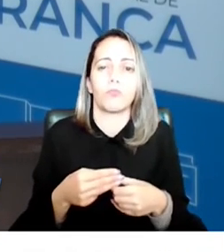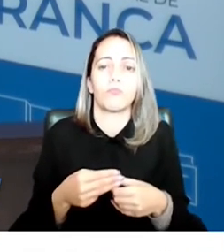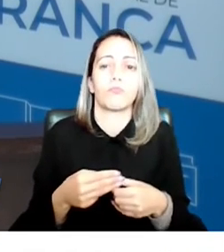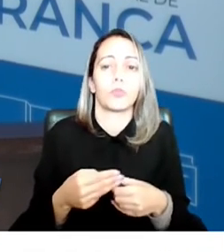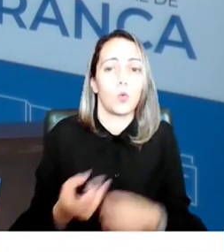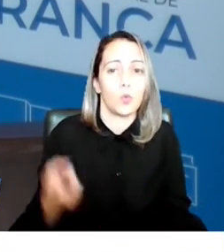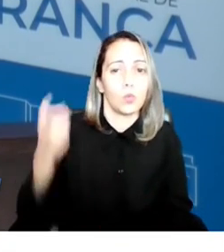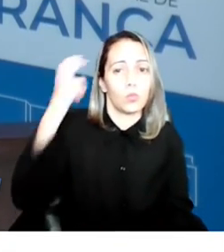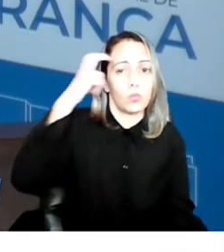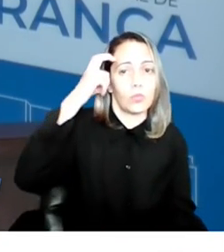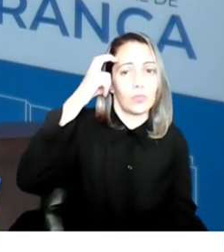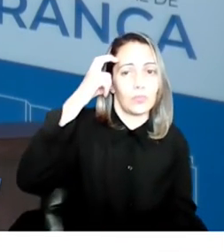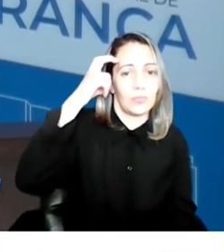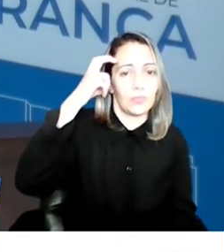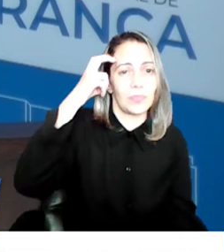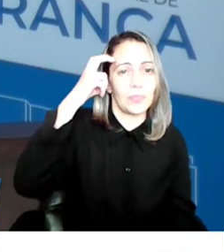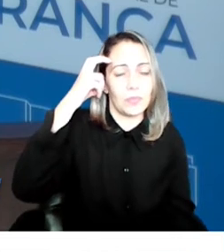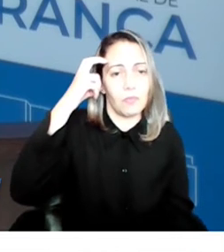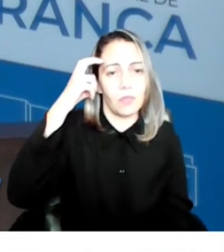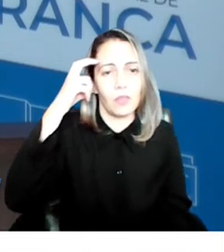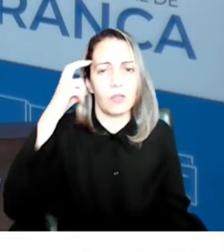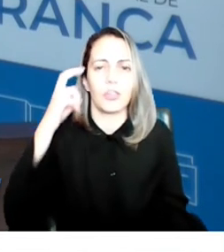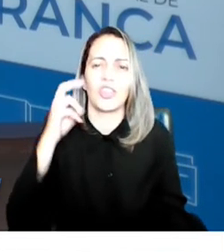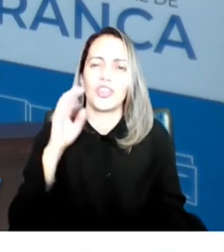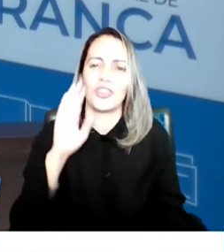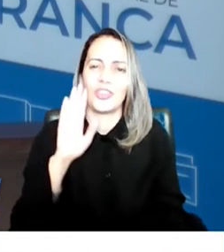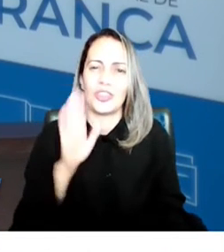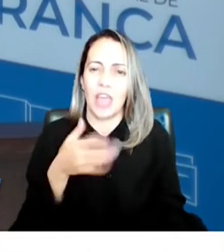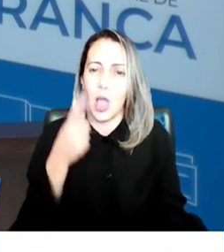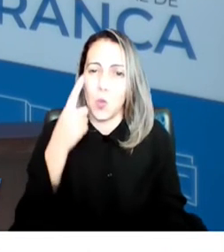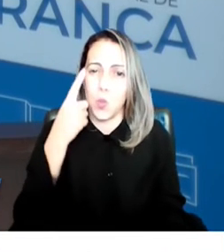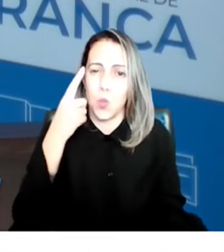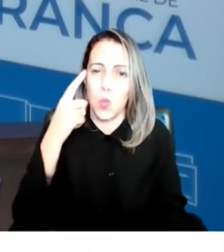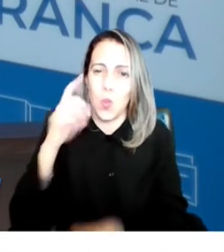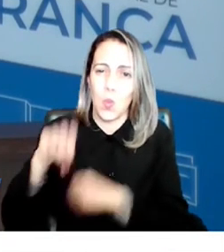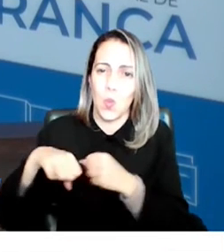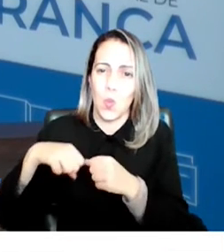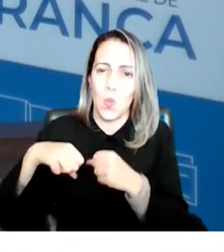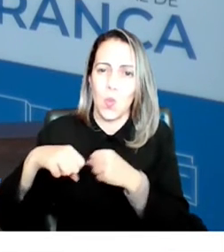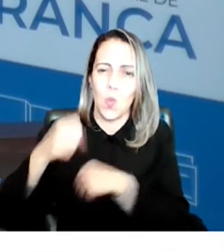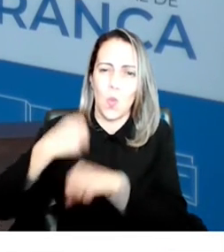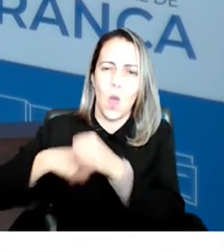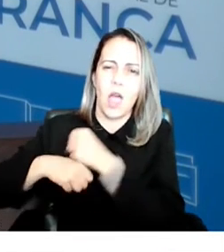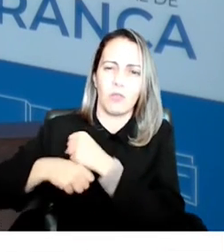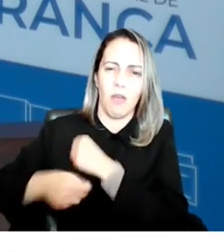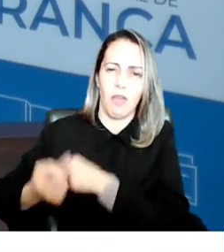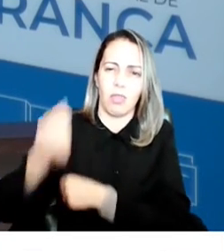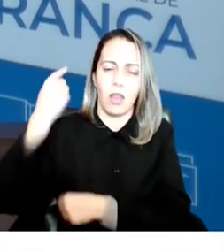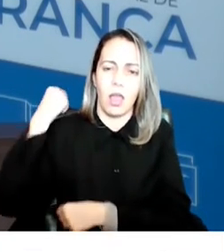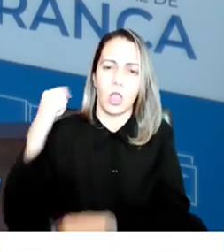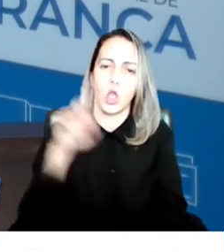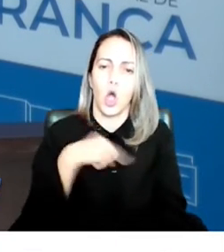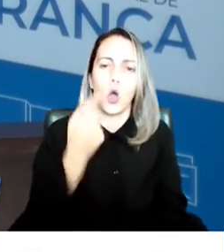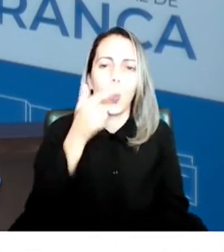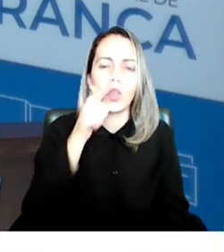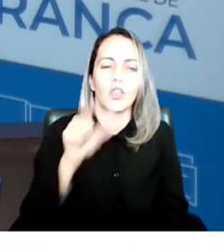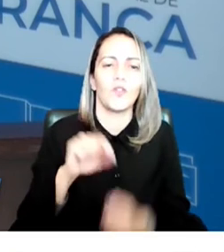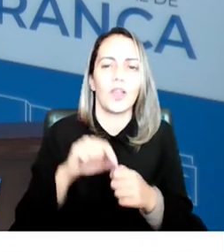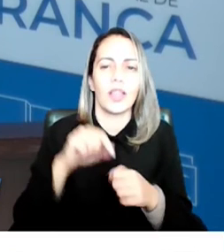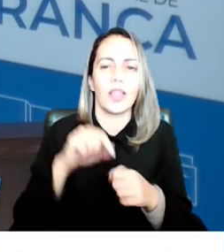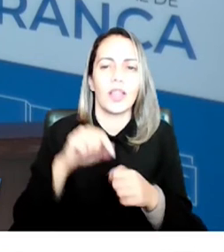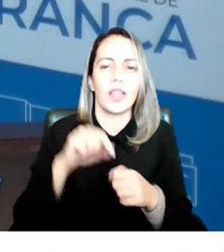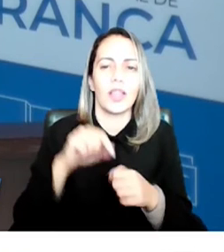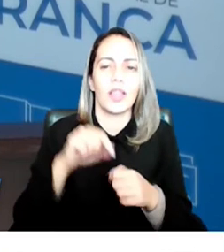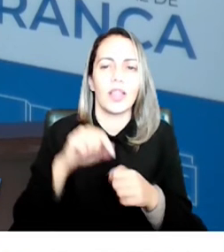e agora, né, depois de mais de um ano, conseguimos fazer uma eleição, e estamos há mais de um mês sem